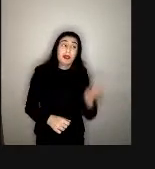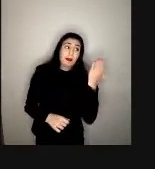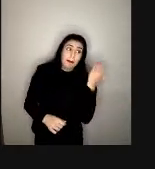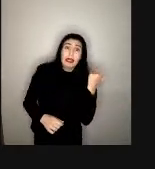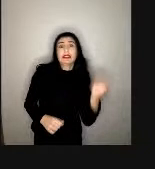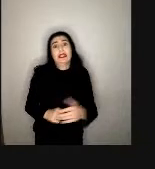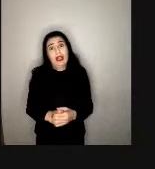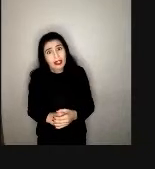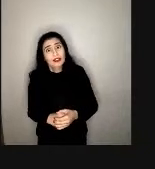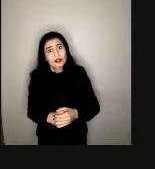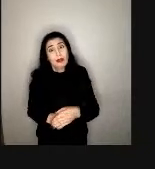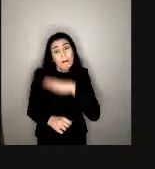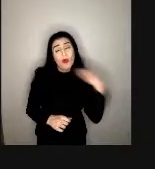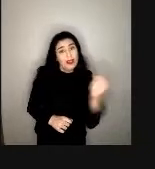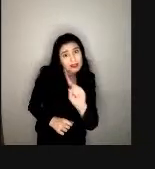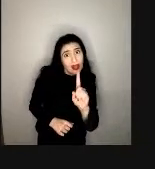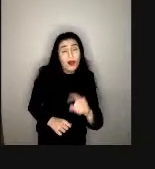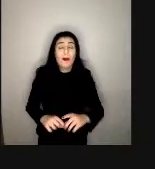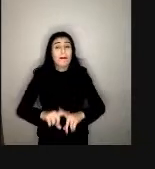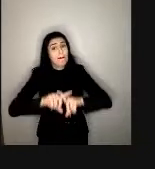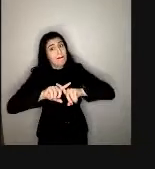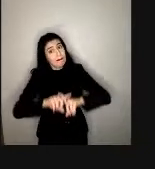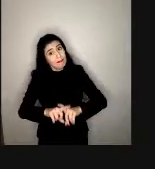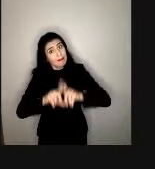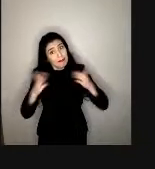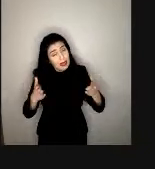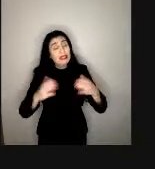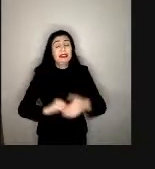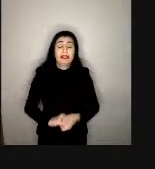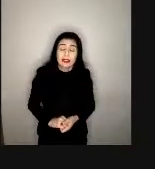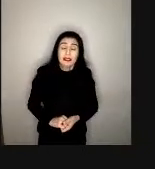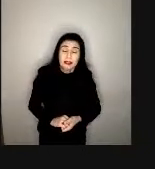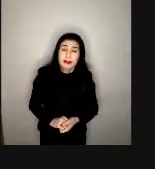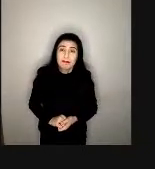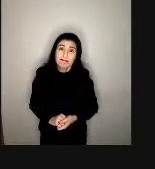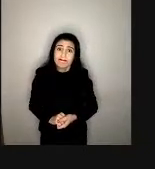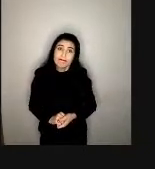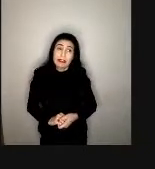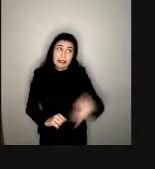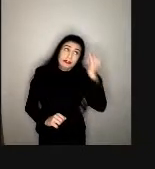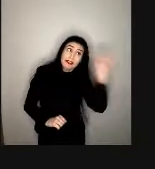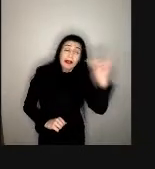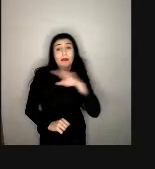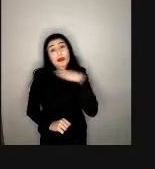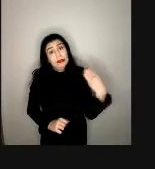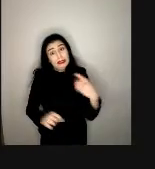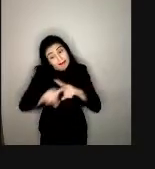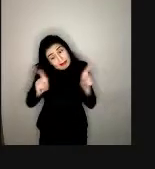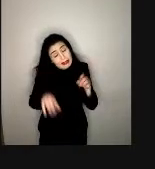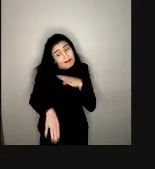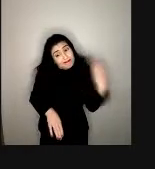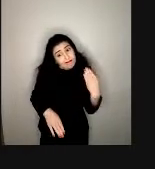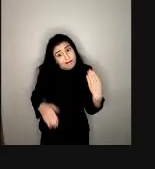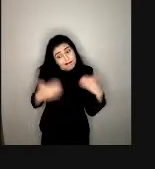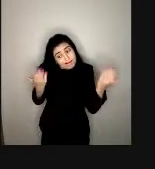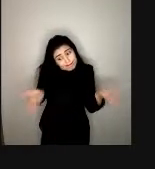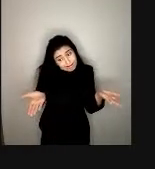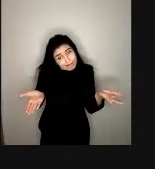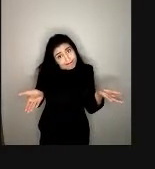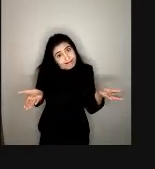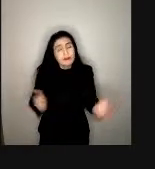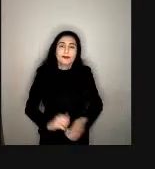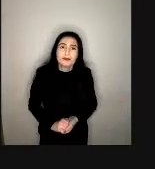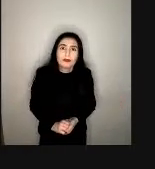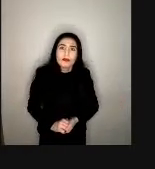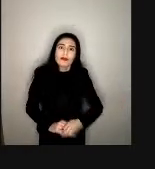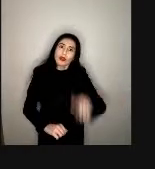não tem o que fazer. É tratamento paliativo para esperar falecer. E aí a gente foi, então,